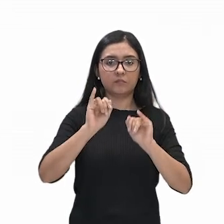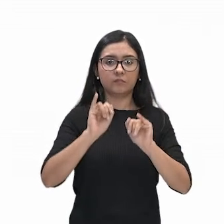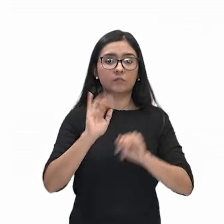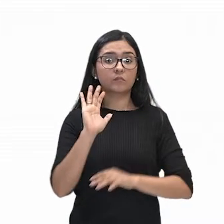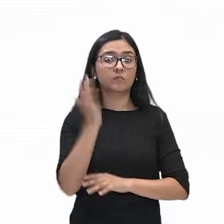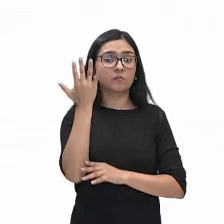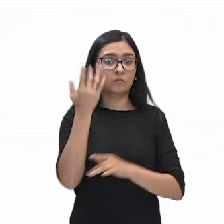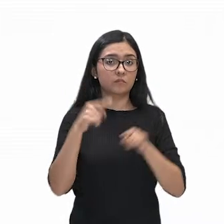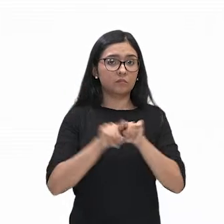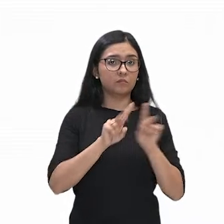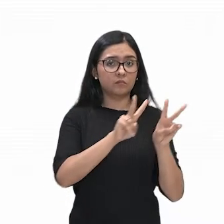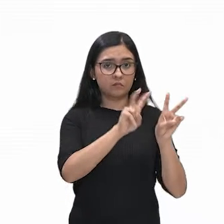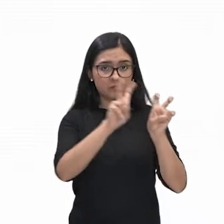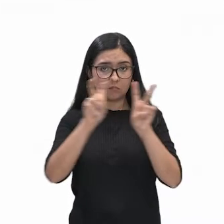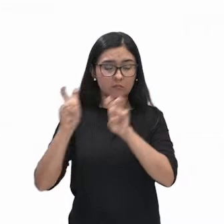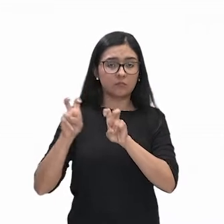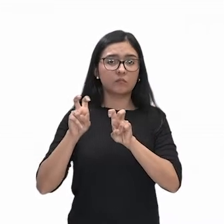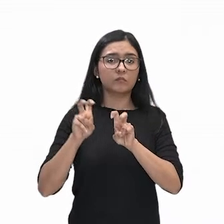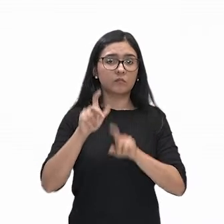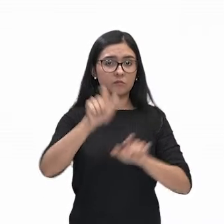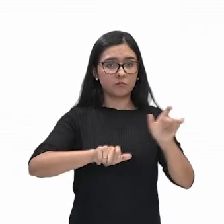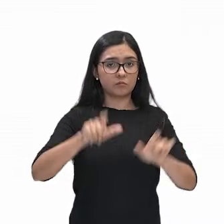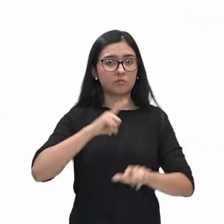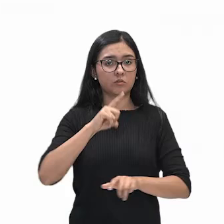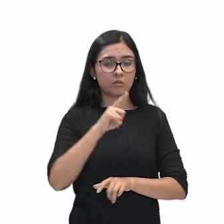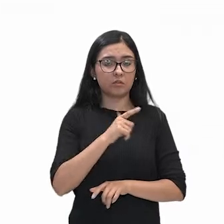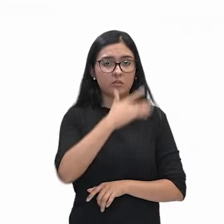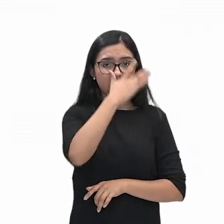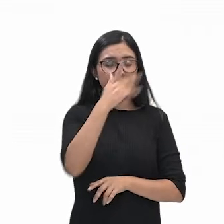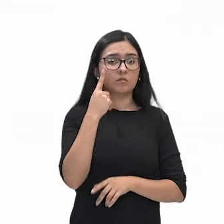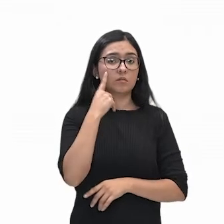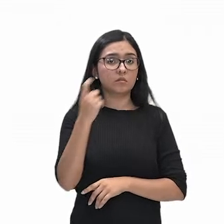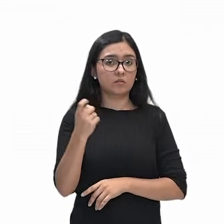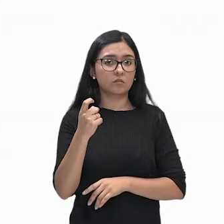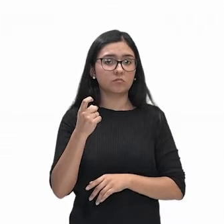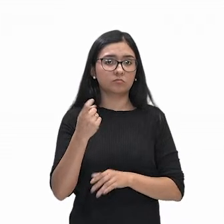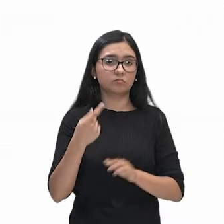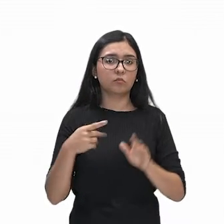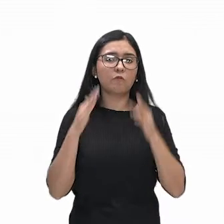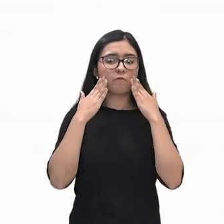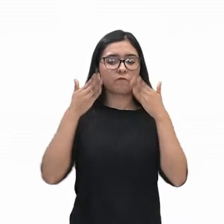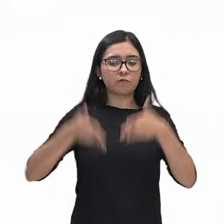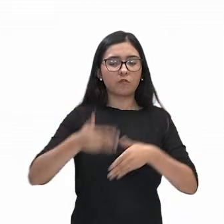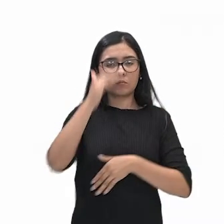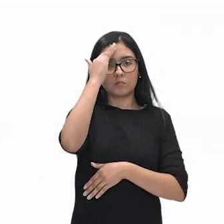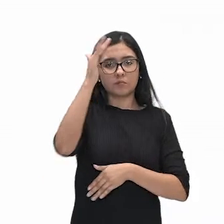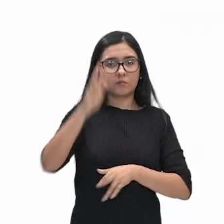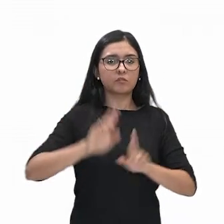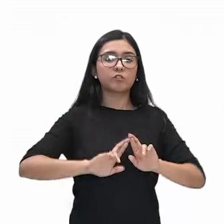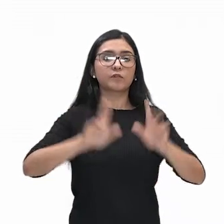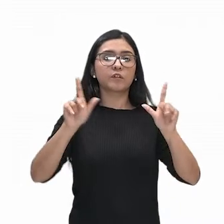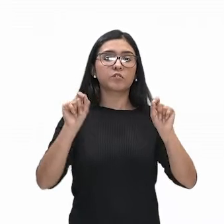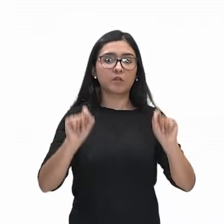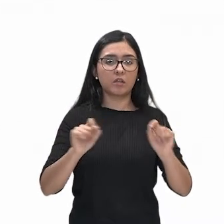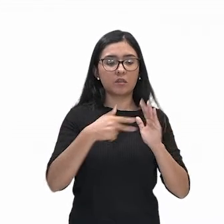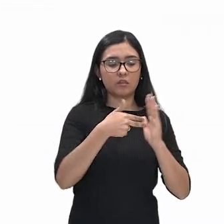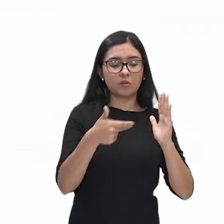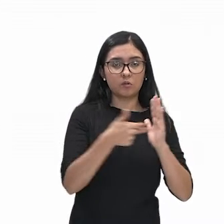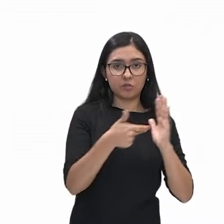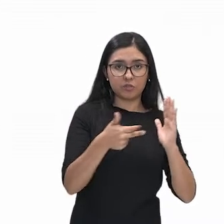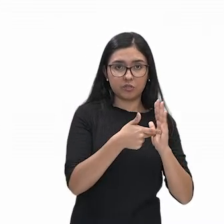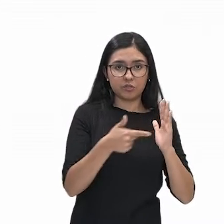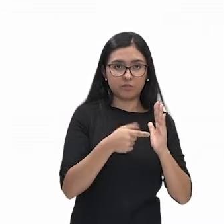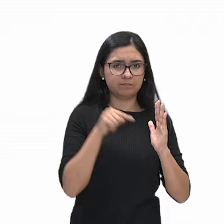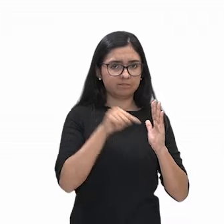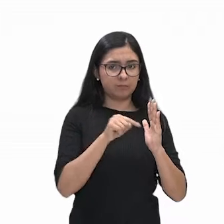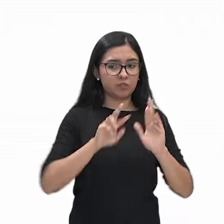e temas de interesse público com certo aprofundamento, diferente da notícia. A notícia,